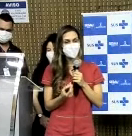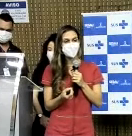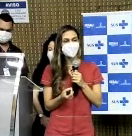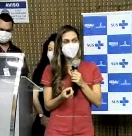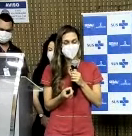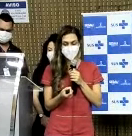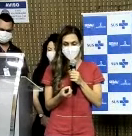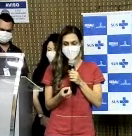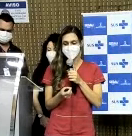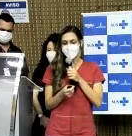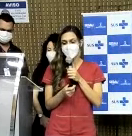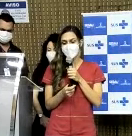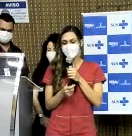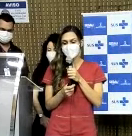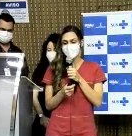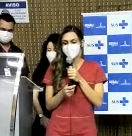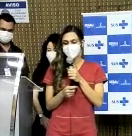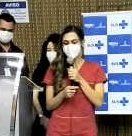4 pessoas com tuberculose.